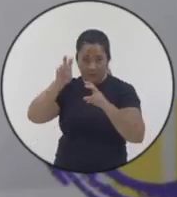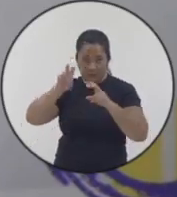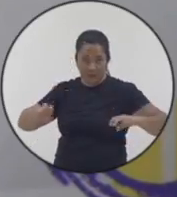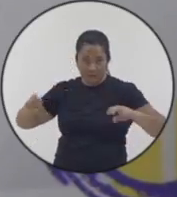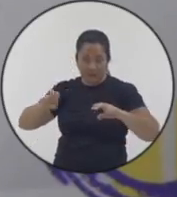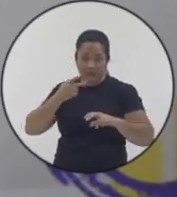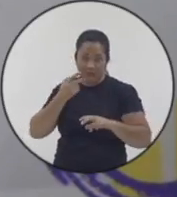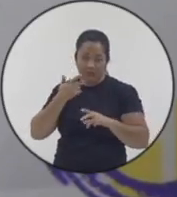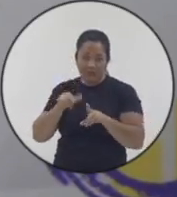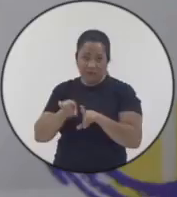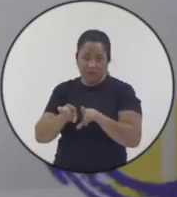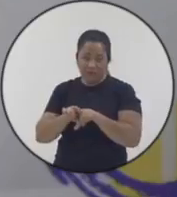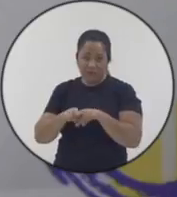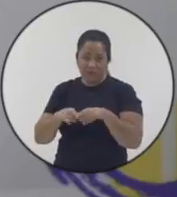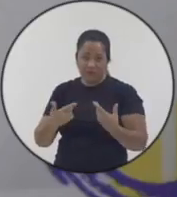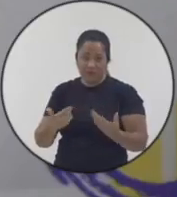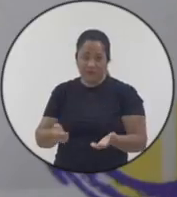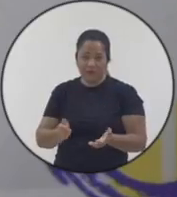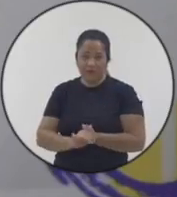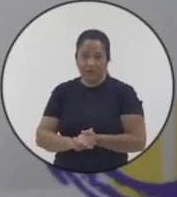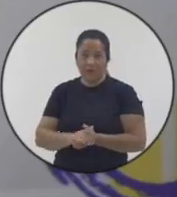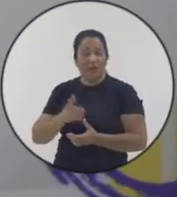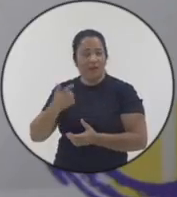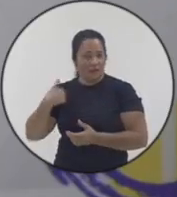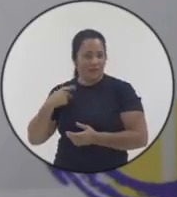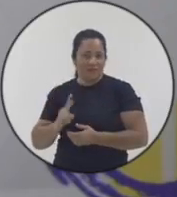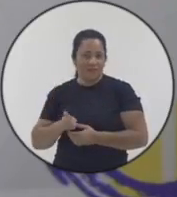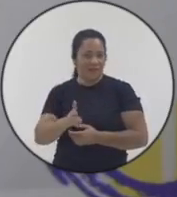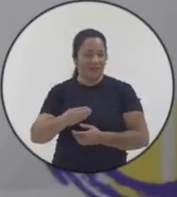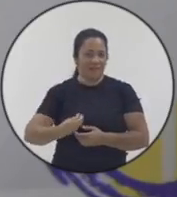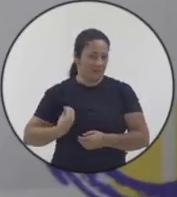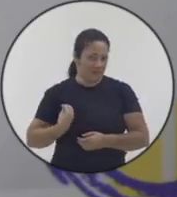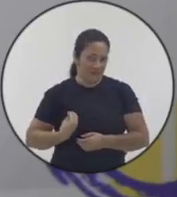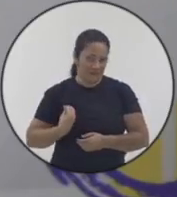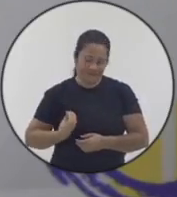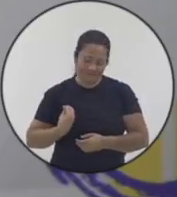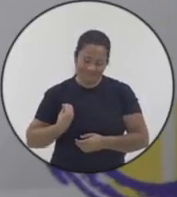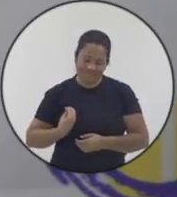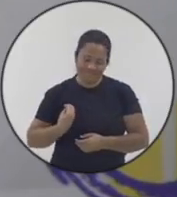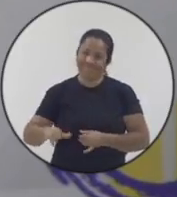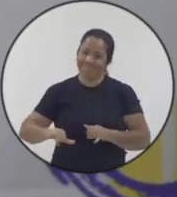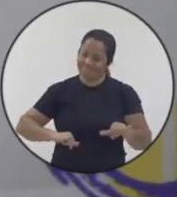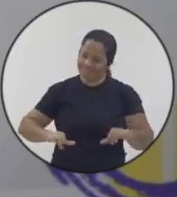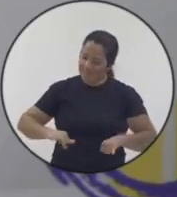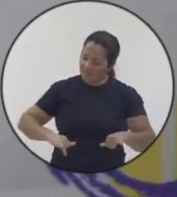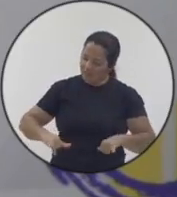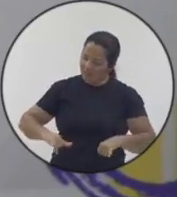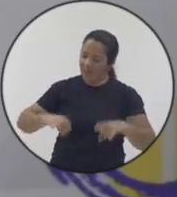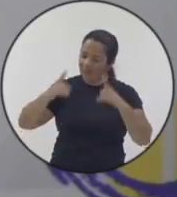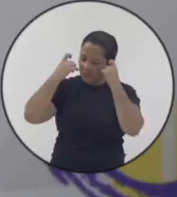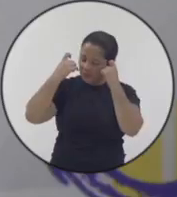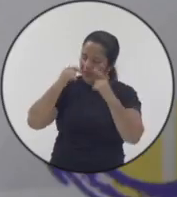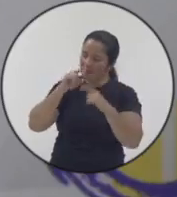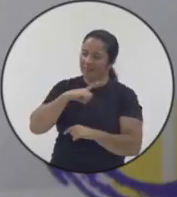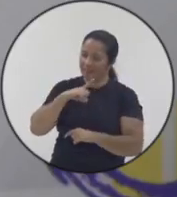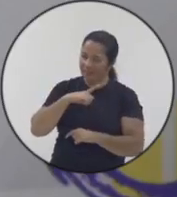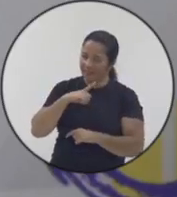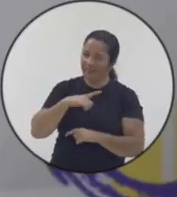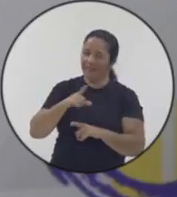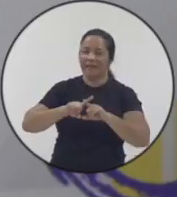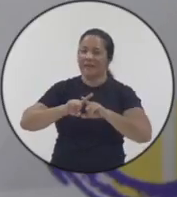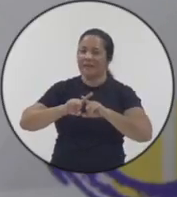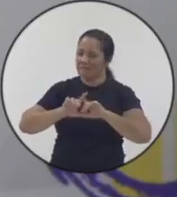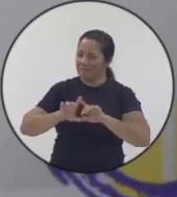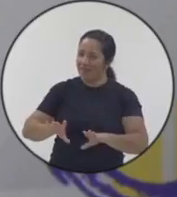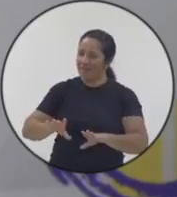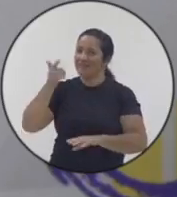que, apesar de tudo, a gente segue viva. Apesar de tudo, a gente está aqui num círculo composto majoritariamente por pessoas trans. Apesar de